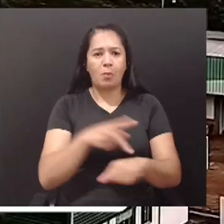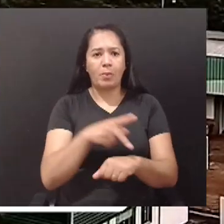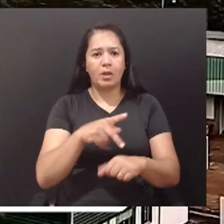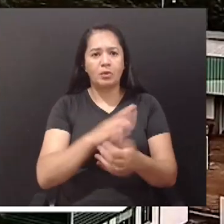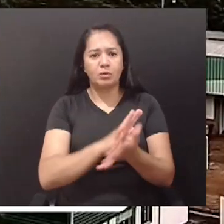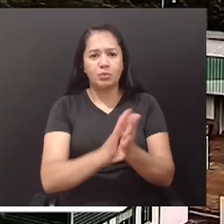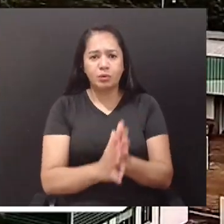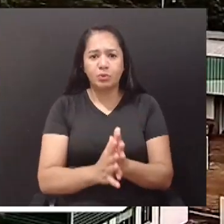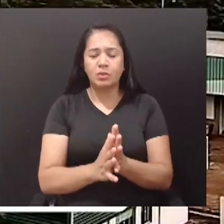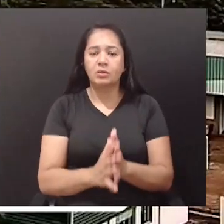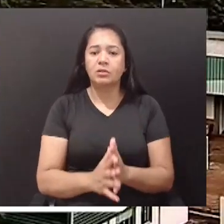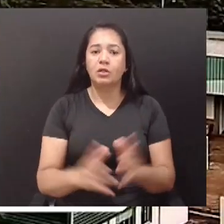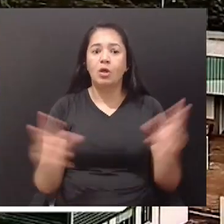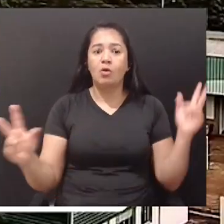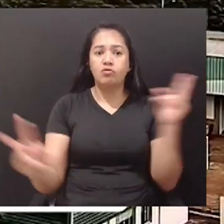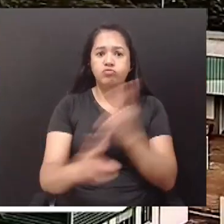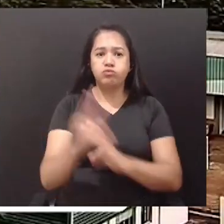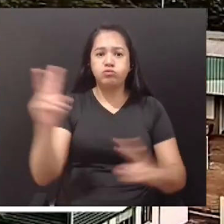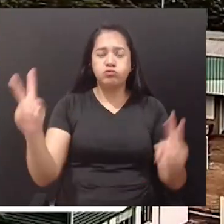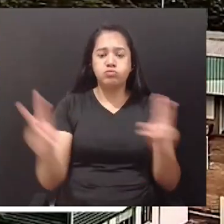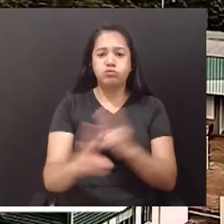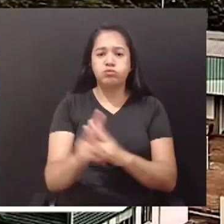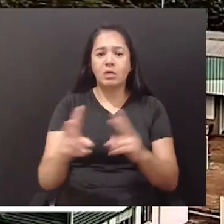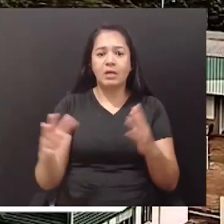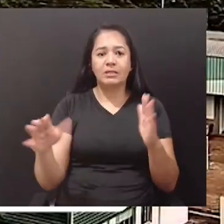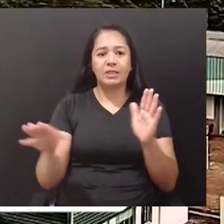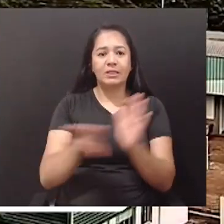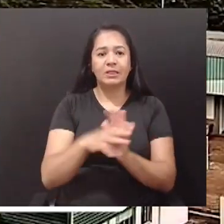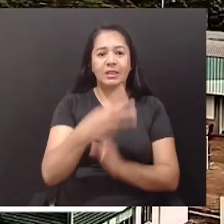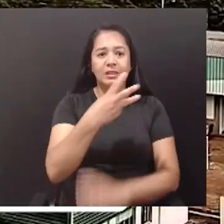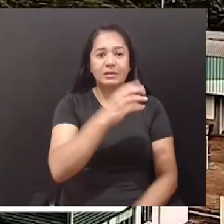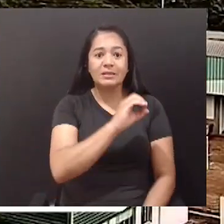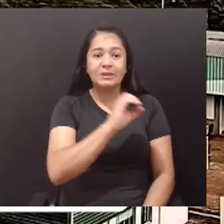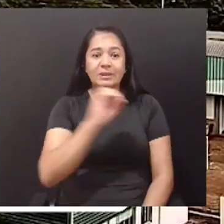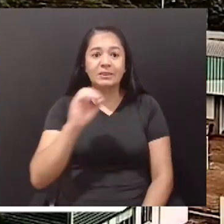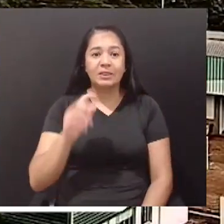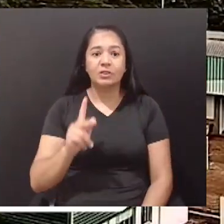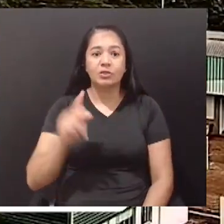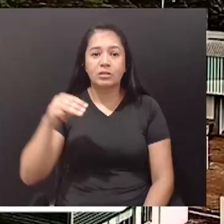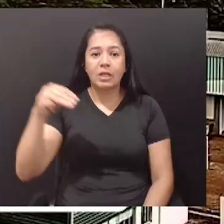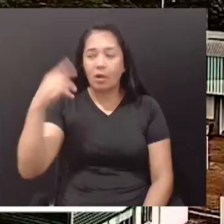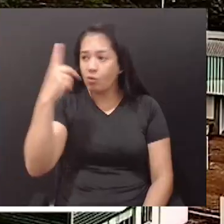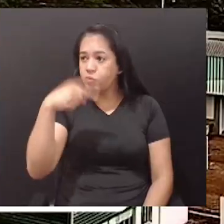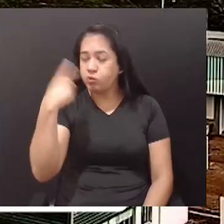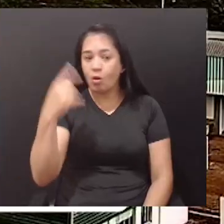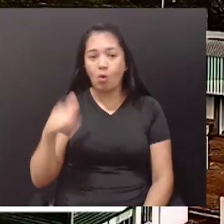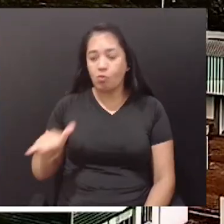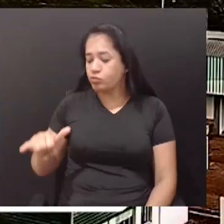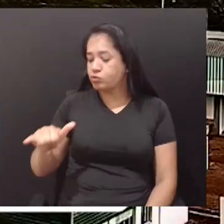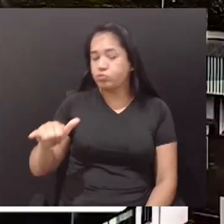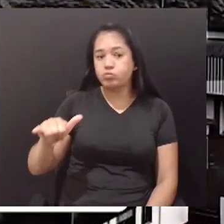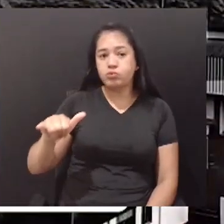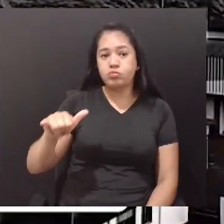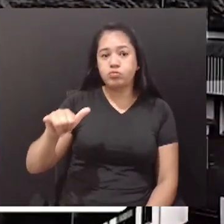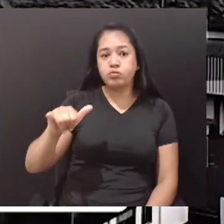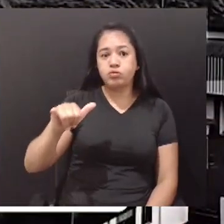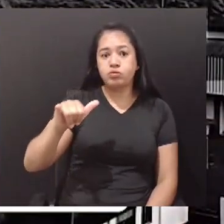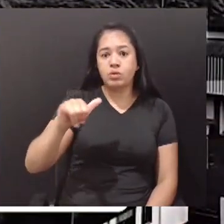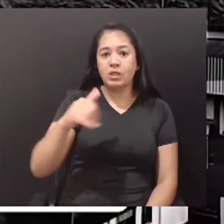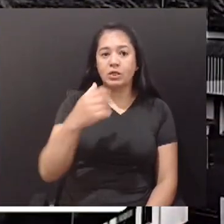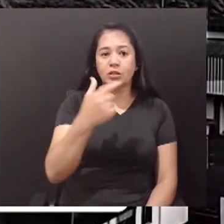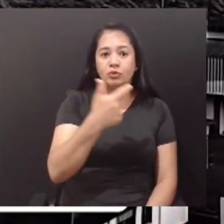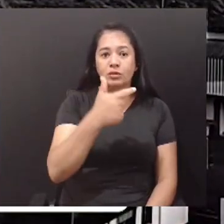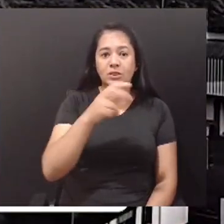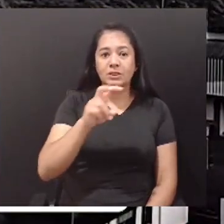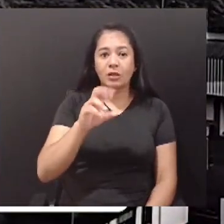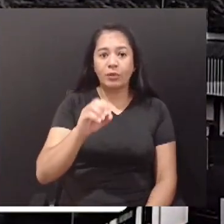Jamaica, e os ventos chegaram no seu pico a 300 km por hora. Um avião decolando, ele decola a 250 km por hora,